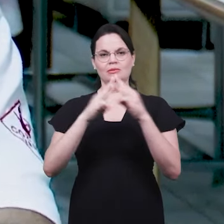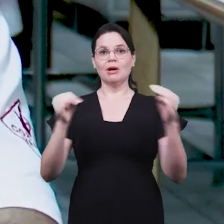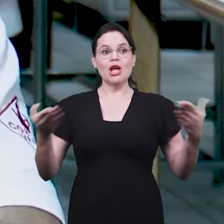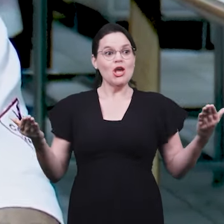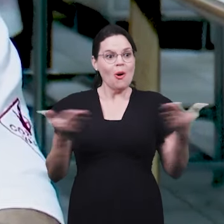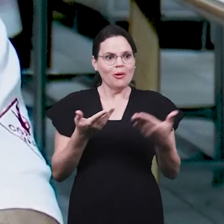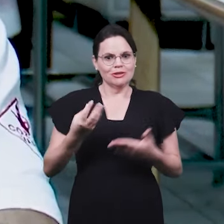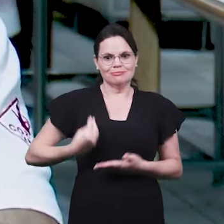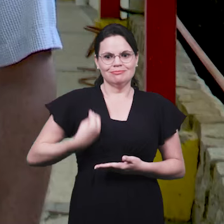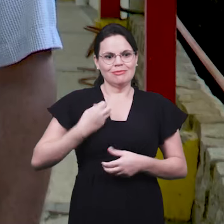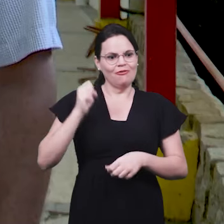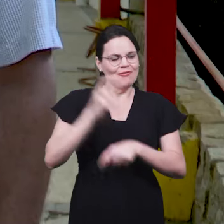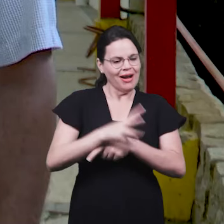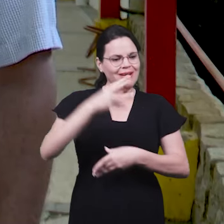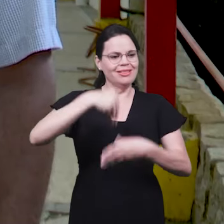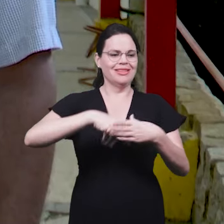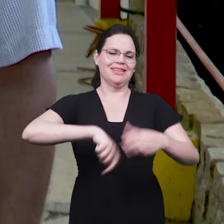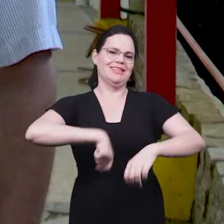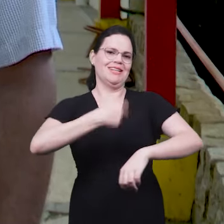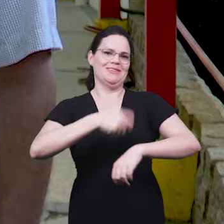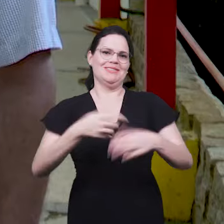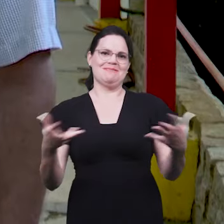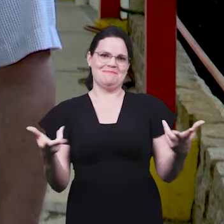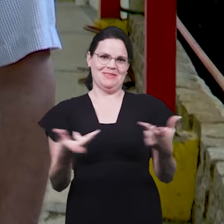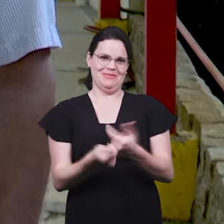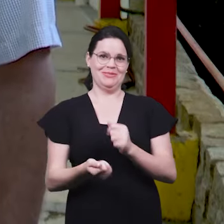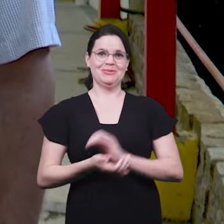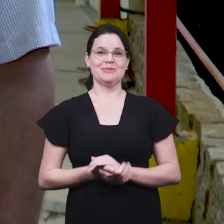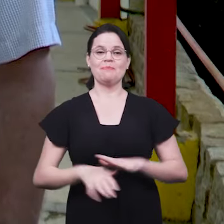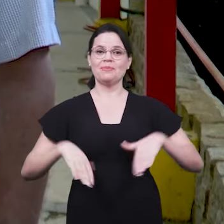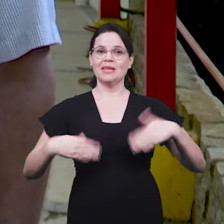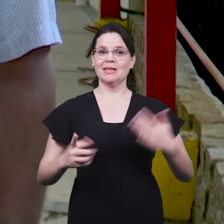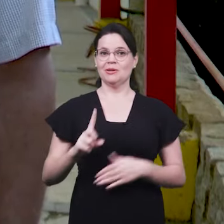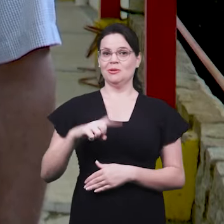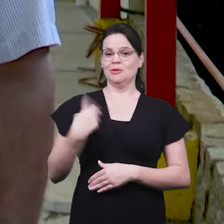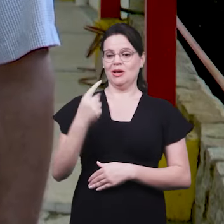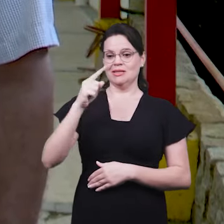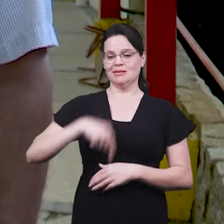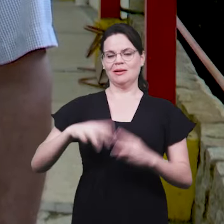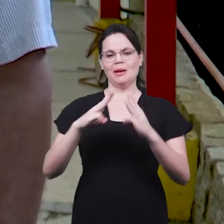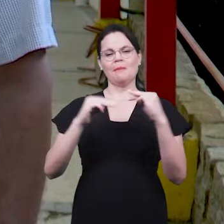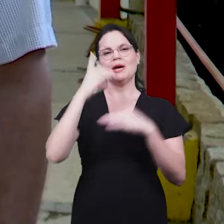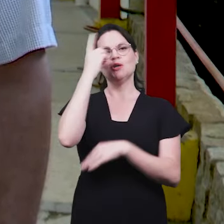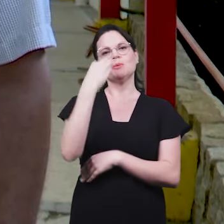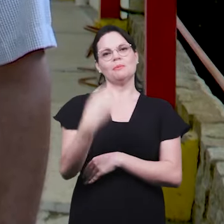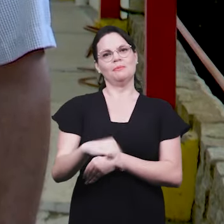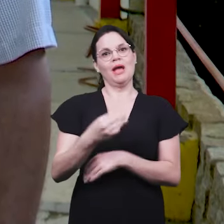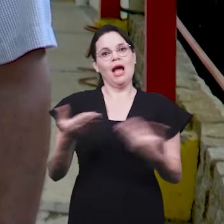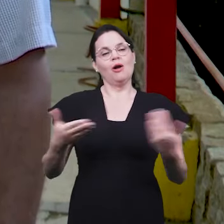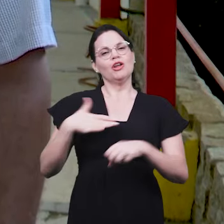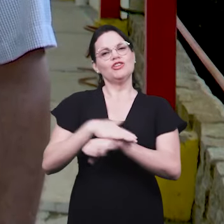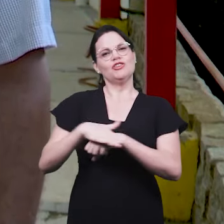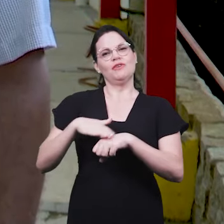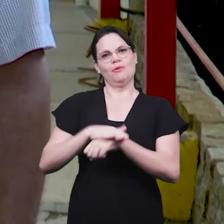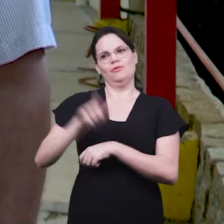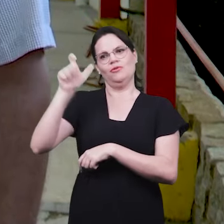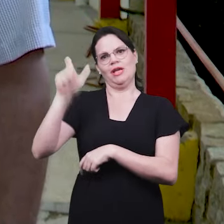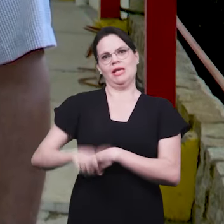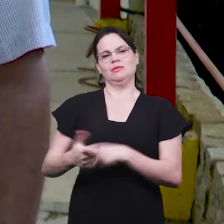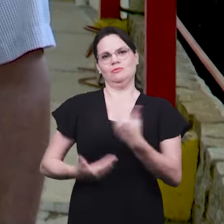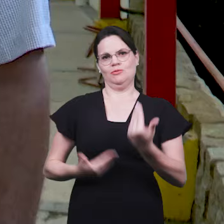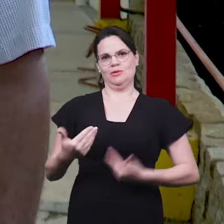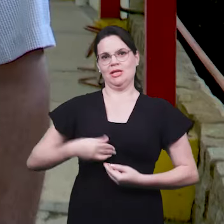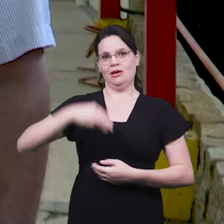nesse trabalho tão maravilhoso. Estamos aqui no Manaim de Domingos Martins e nesse momento nós iremos conversar com o irmão Marco Aurélio, que